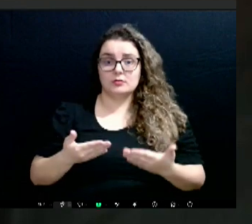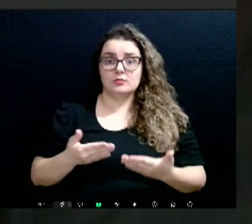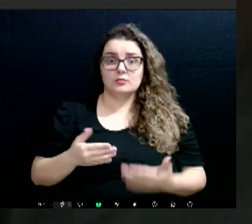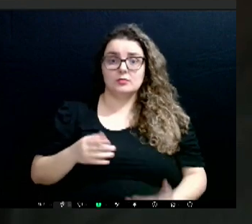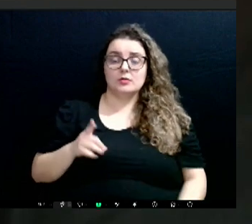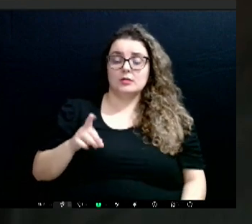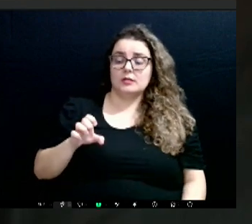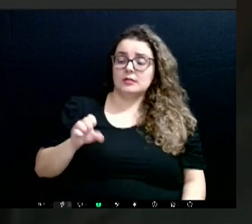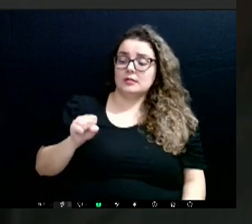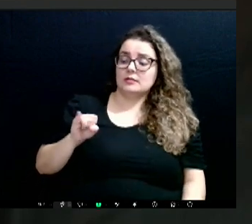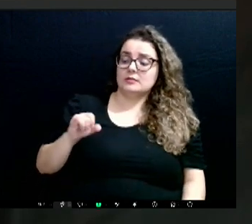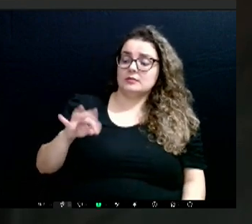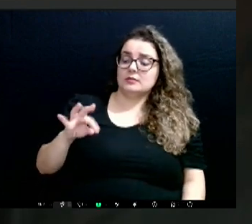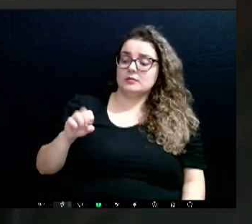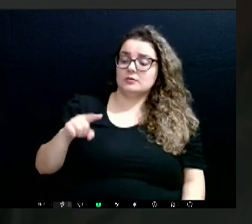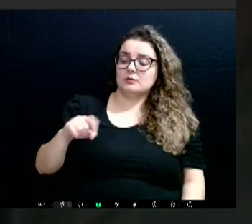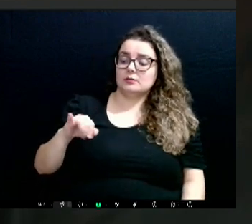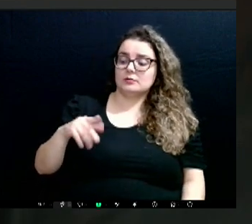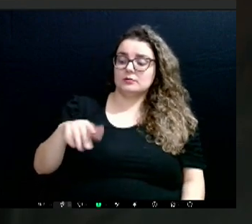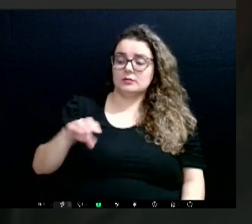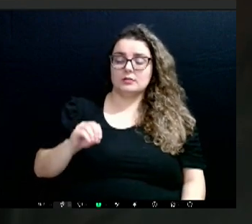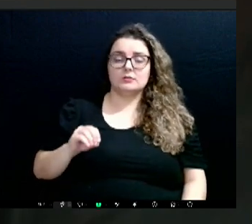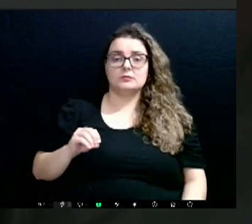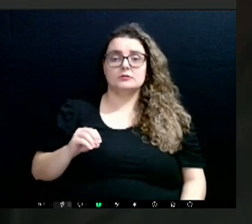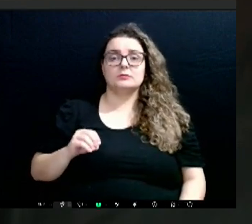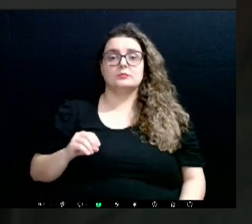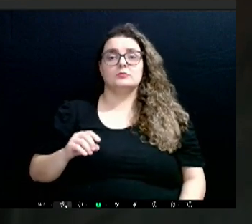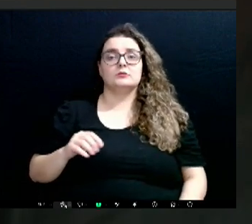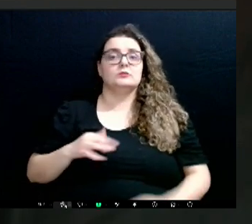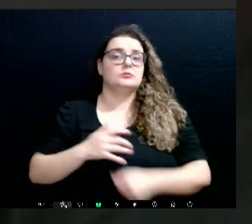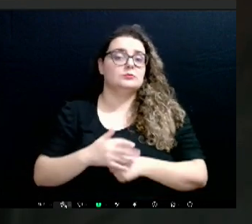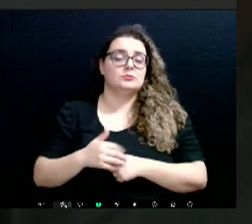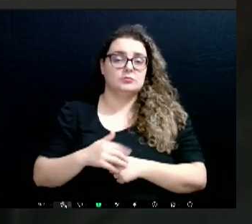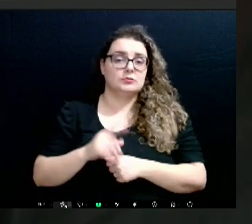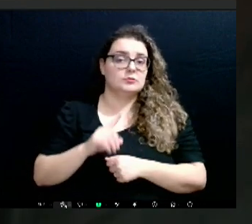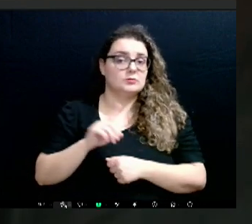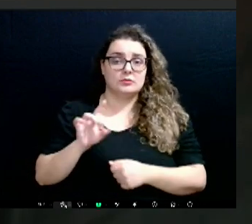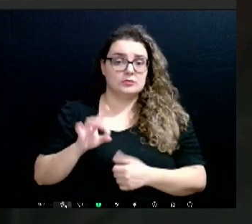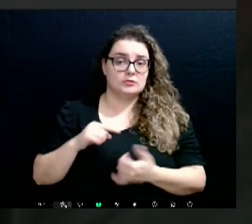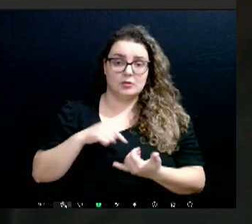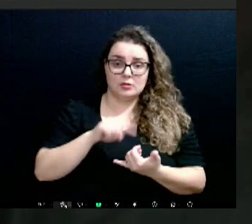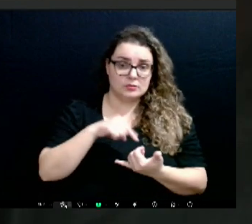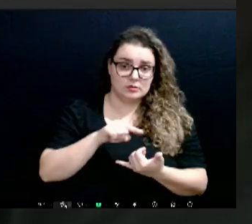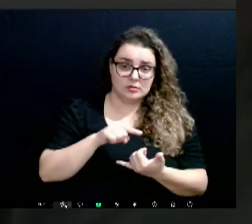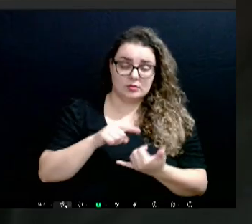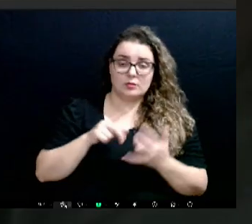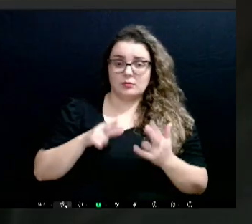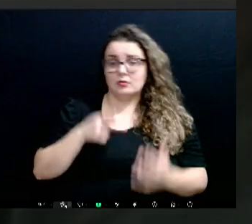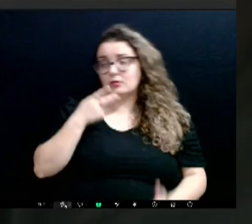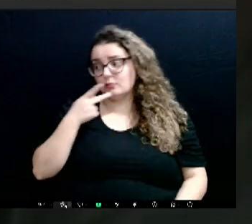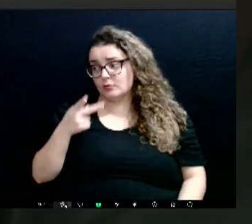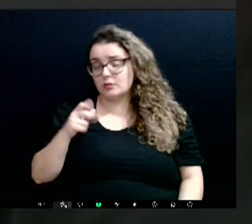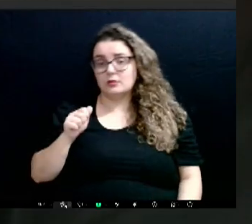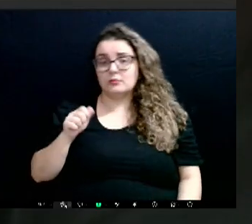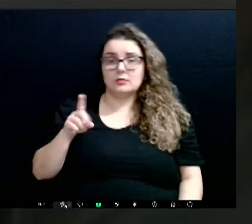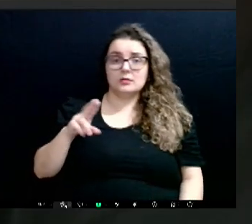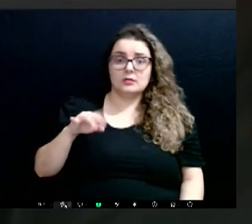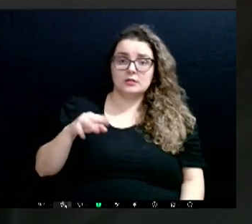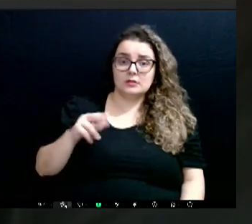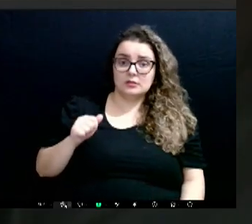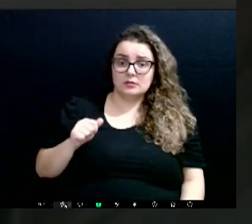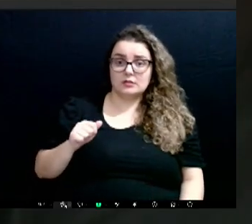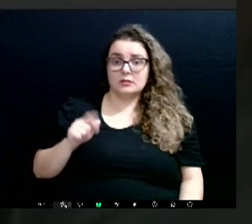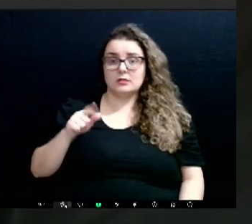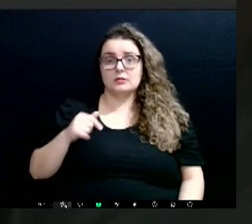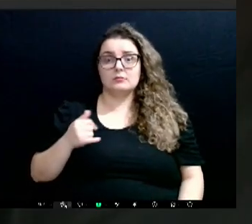desintoxicação digital, das telas, mas a gente não fala só de celular, não. Como muito bem colocou a Adriana, né? É o